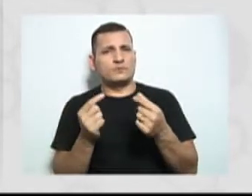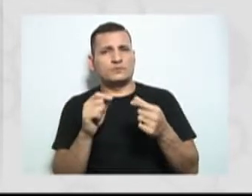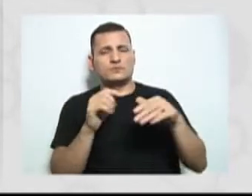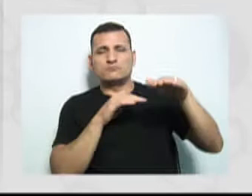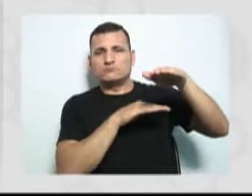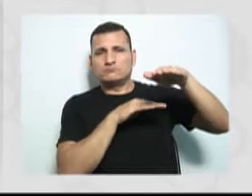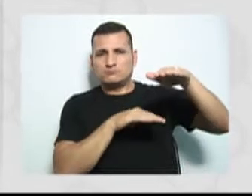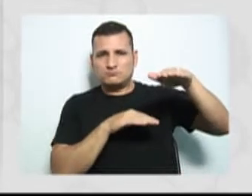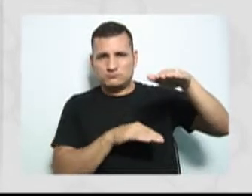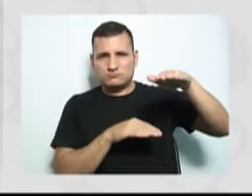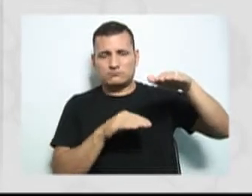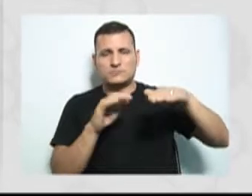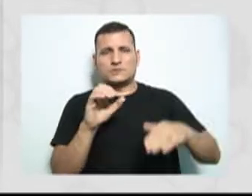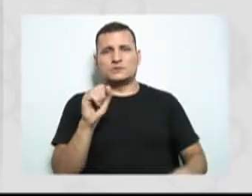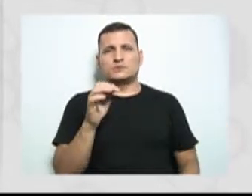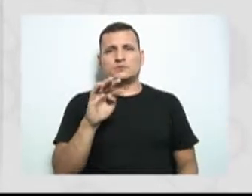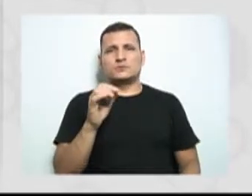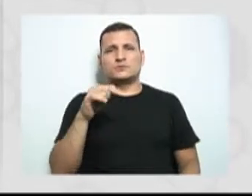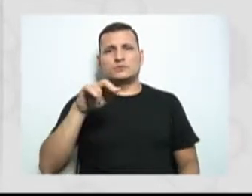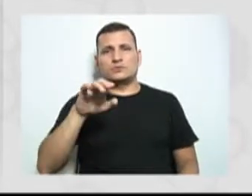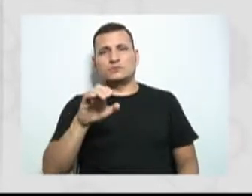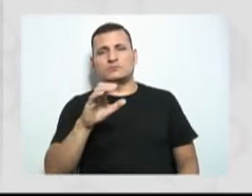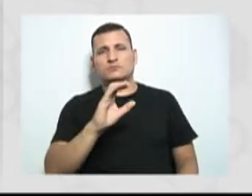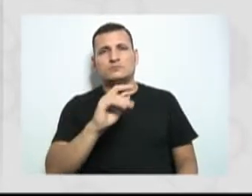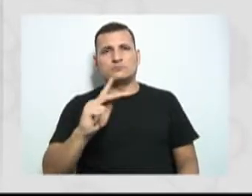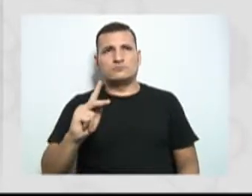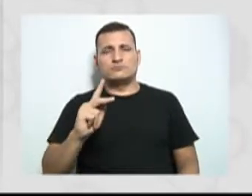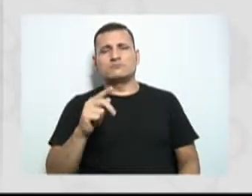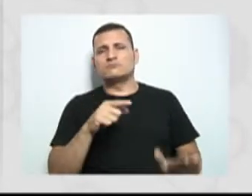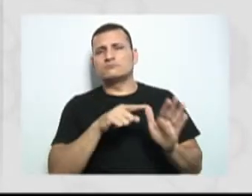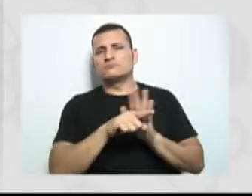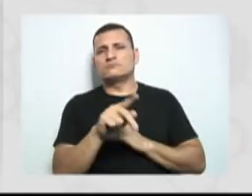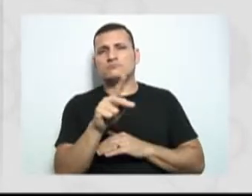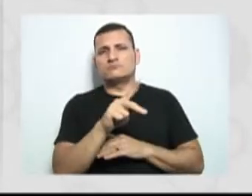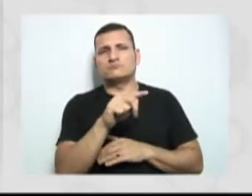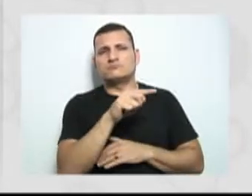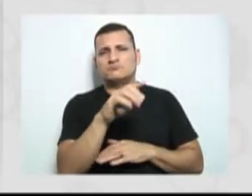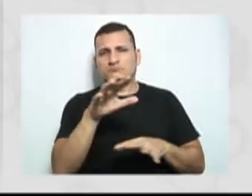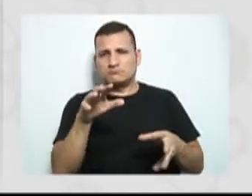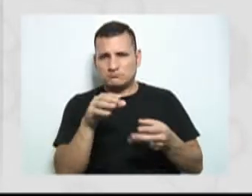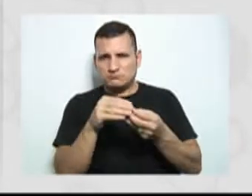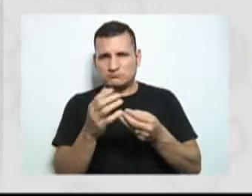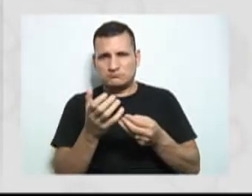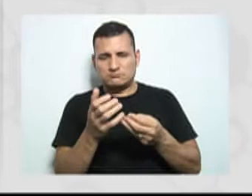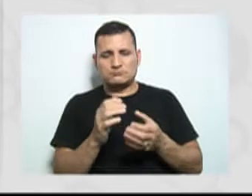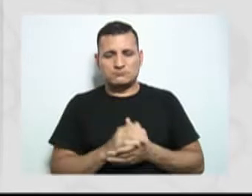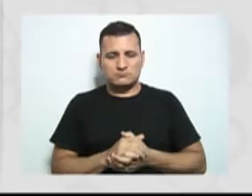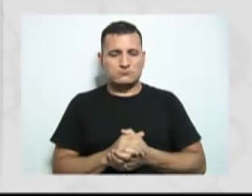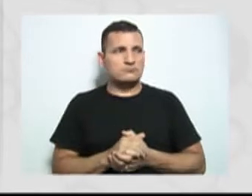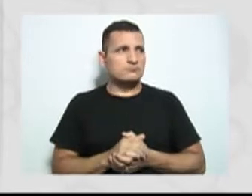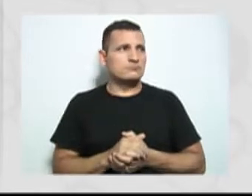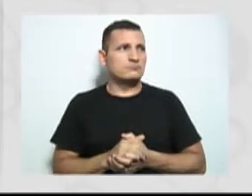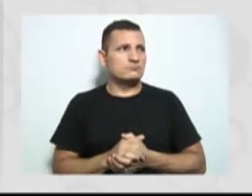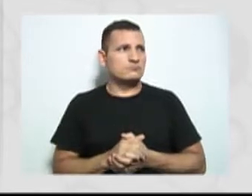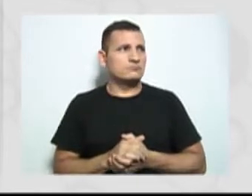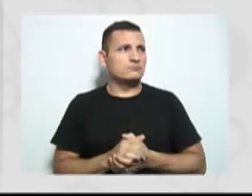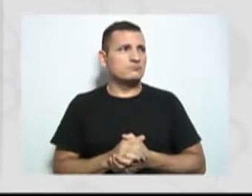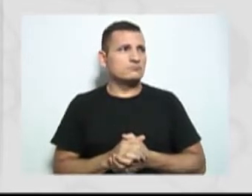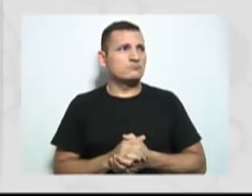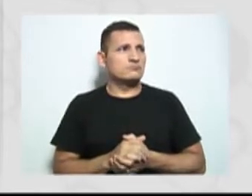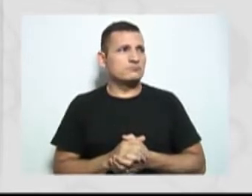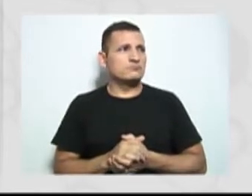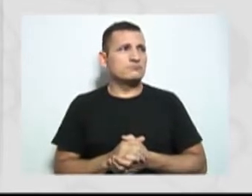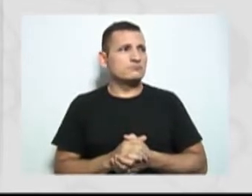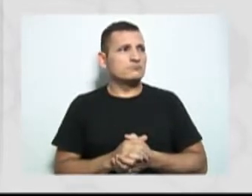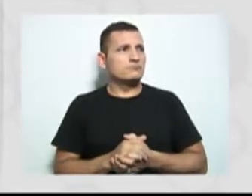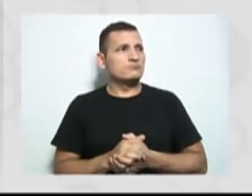da cooperativa. Professora Fernanda, a senhora tem alguma coisa a acrescentar com relação ao custeio variável? Só acrescentando